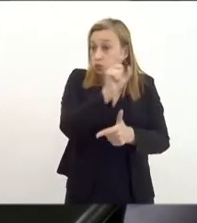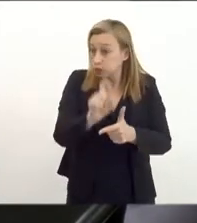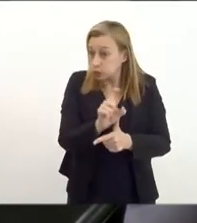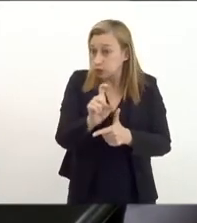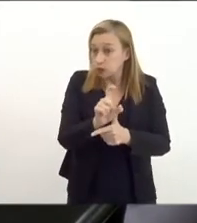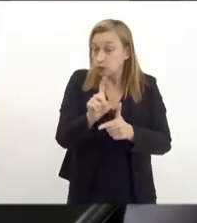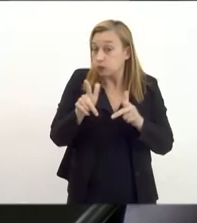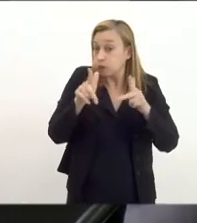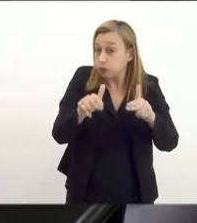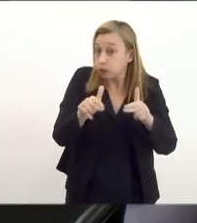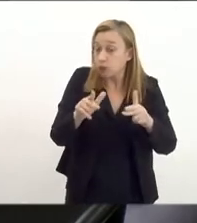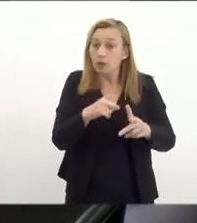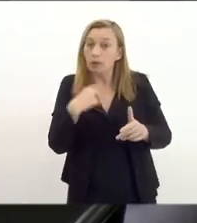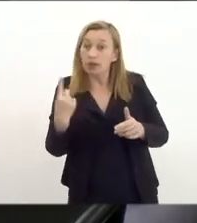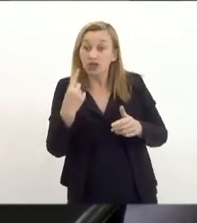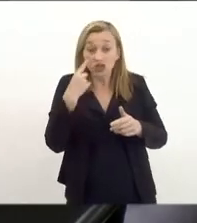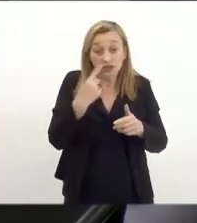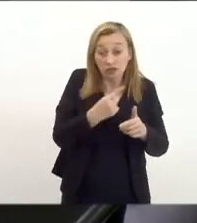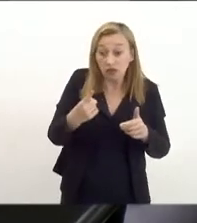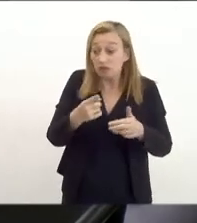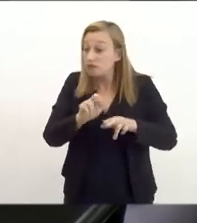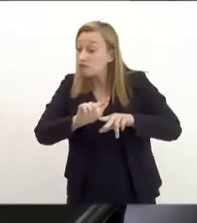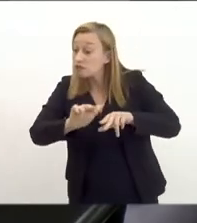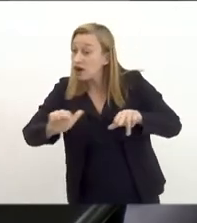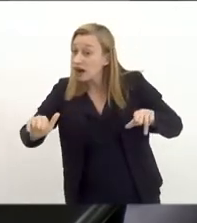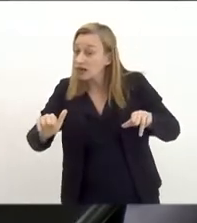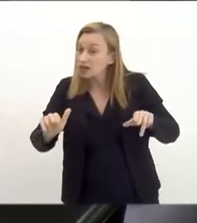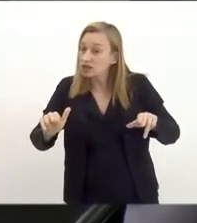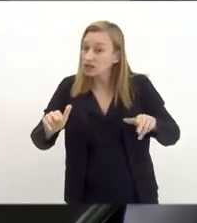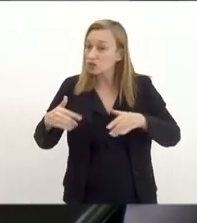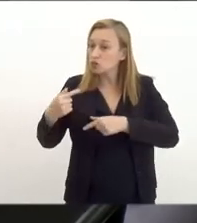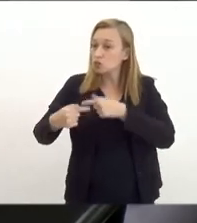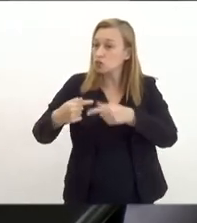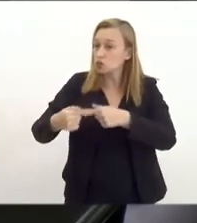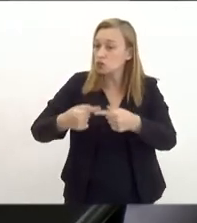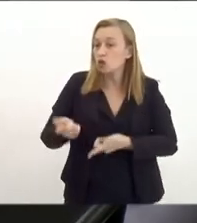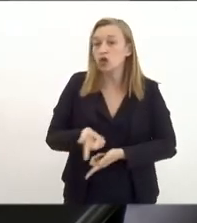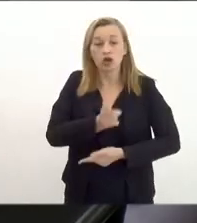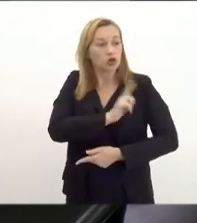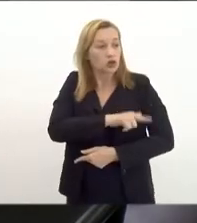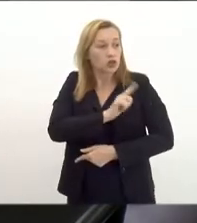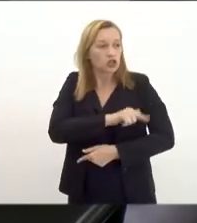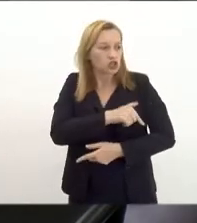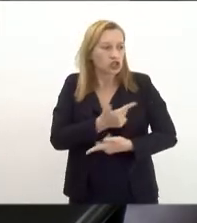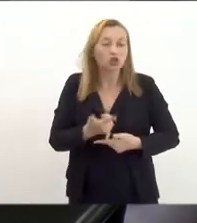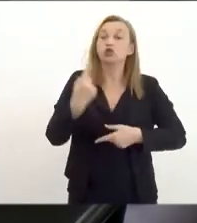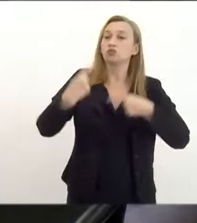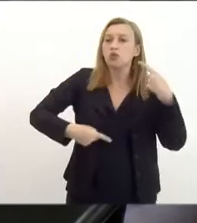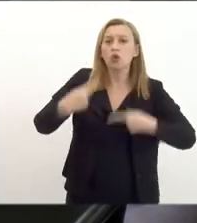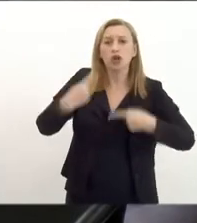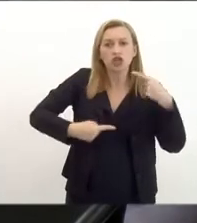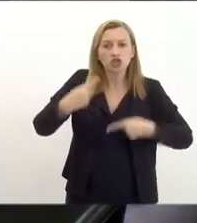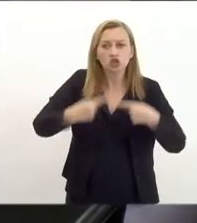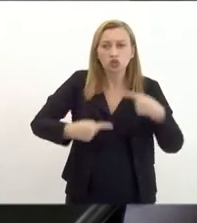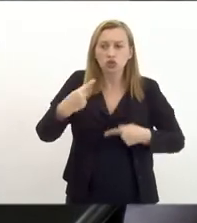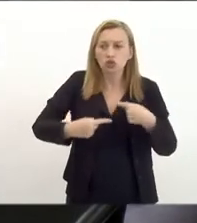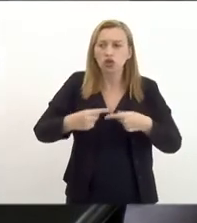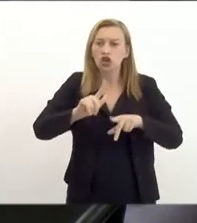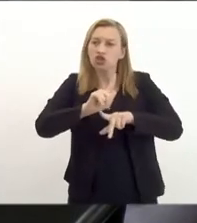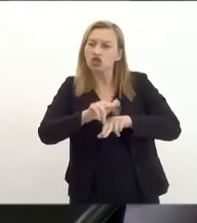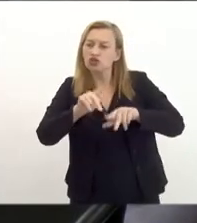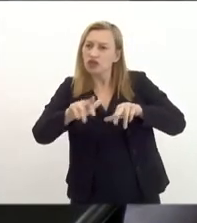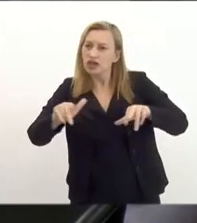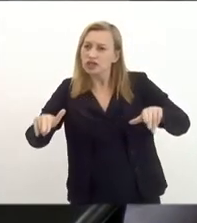ser o mesmo a gente tá passando por diversas gerações de gestões políticos com